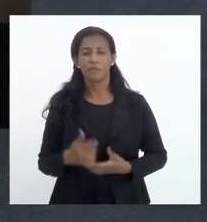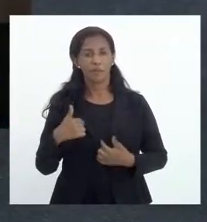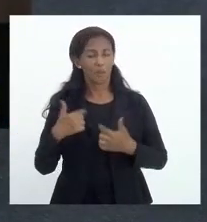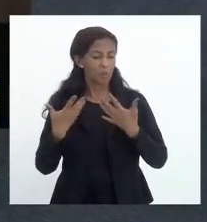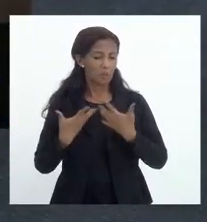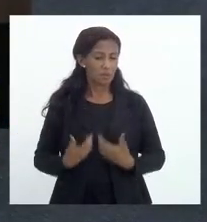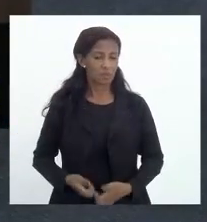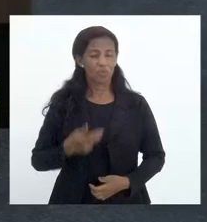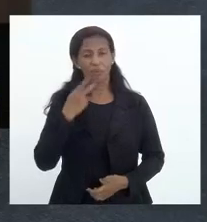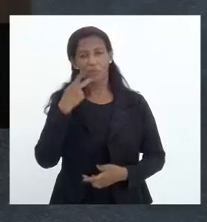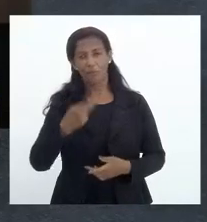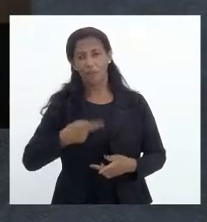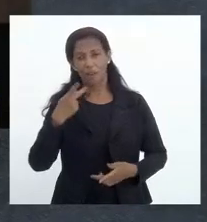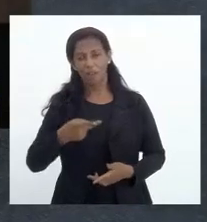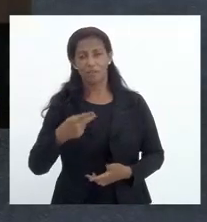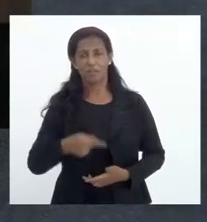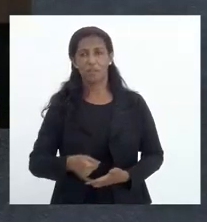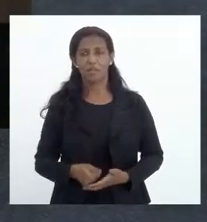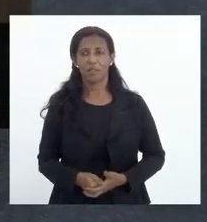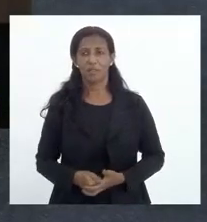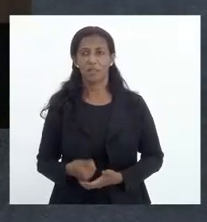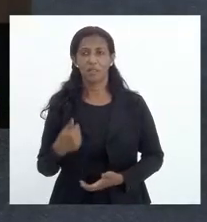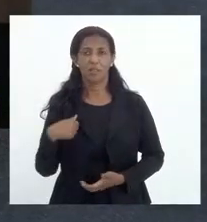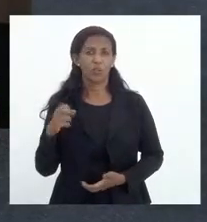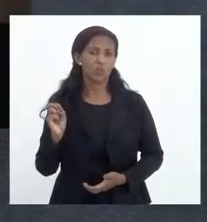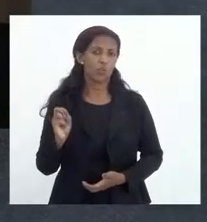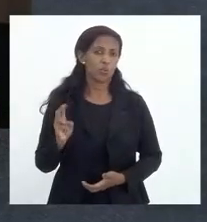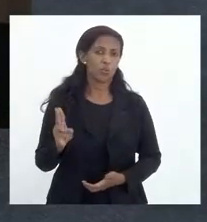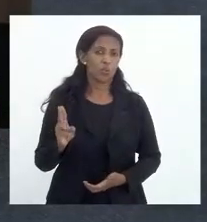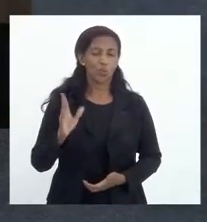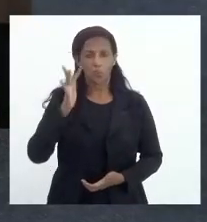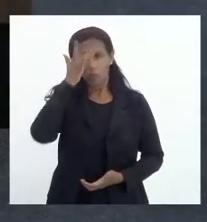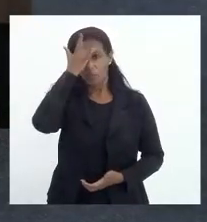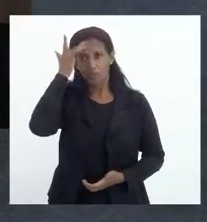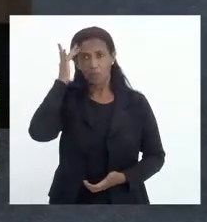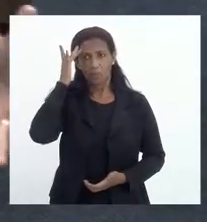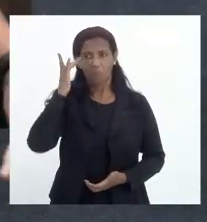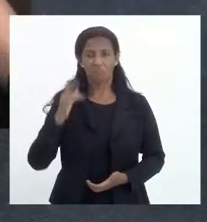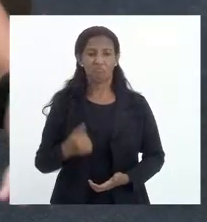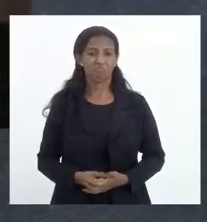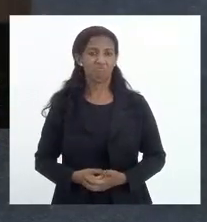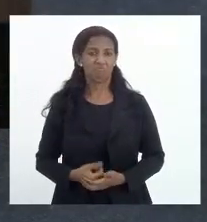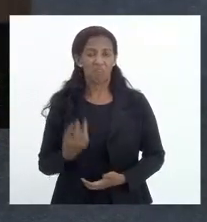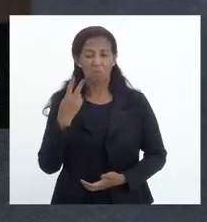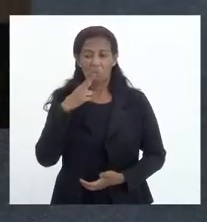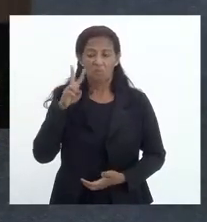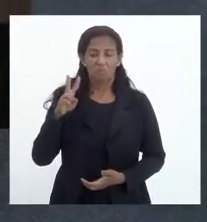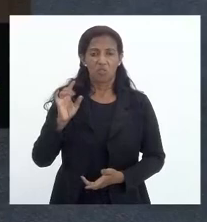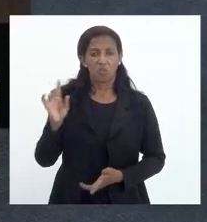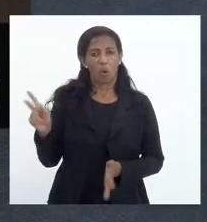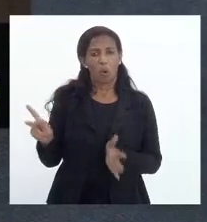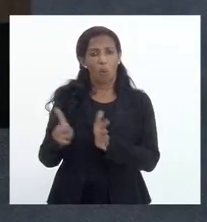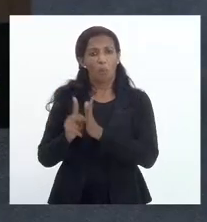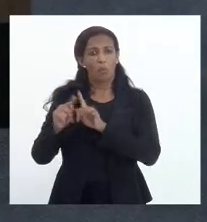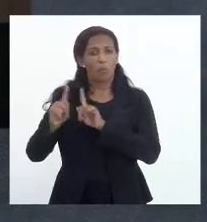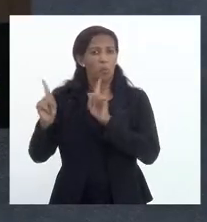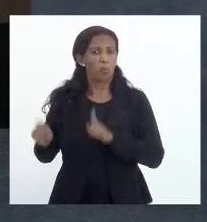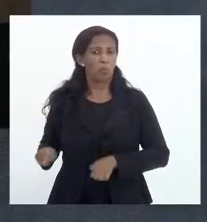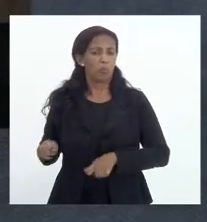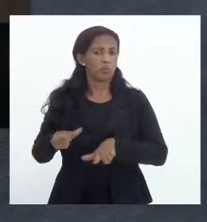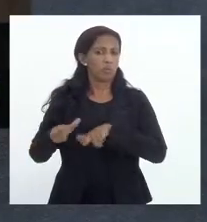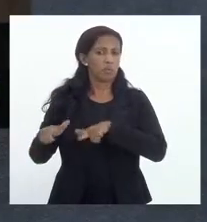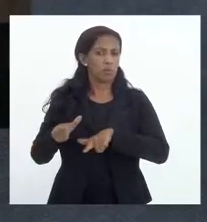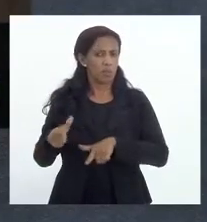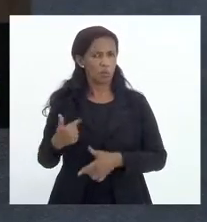exaustivamente foi falado aqui, eu sou uma daquelas pessoas que não me vejo só como servidor público. Eu acho que eu